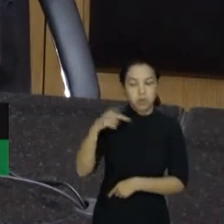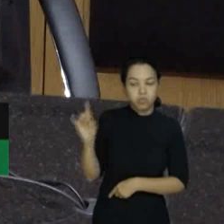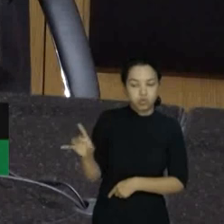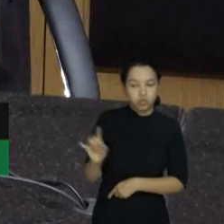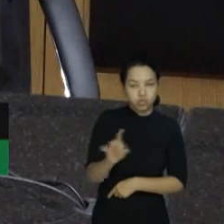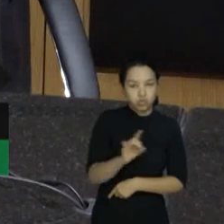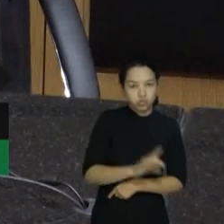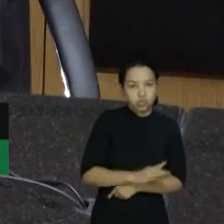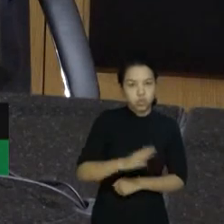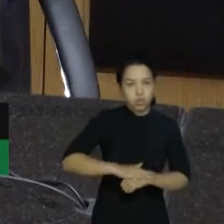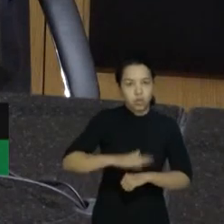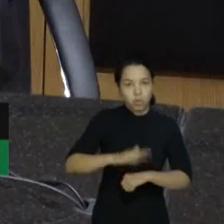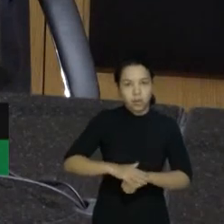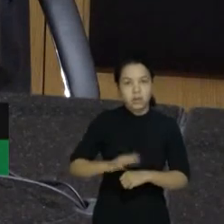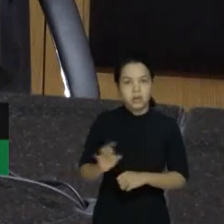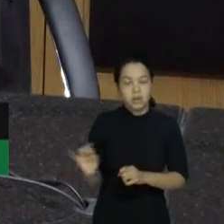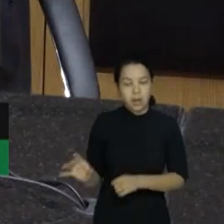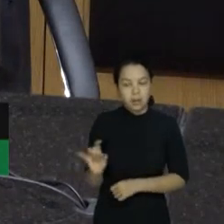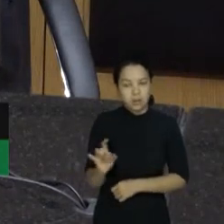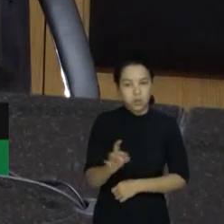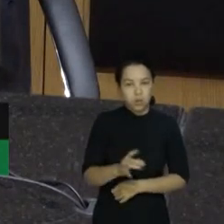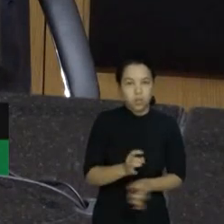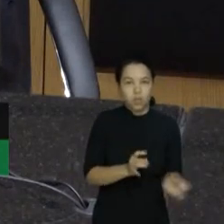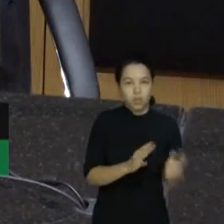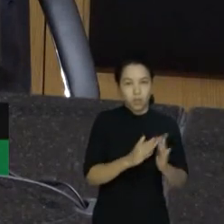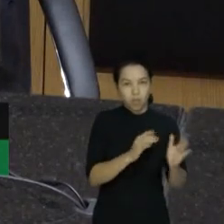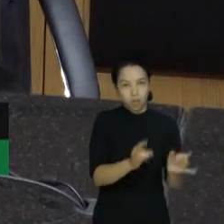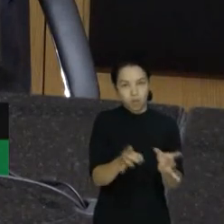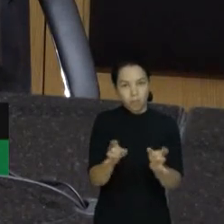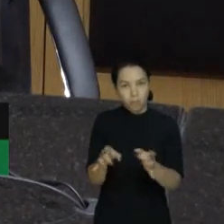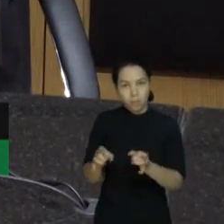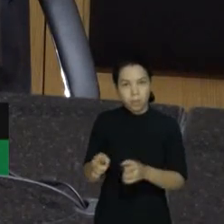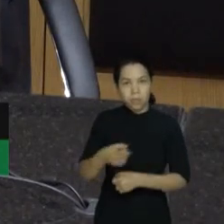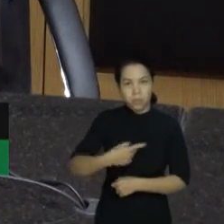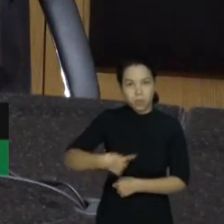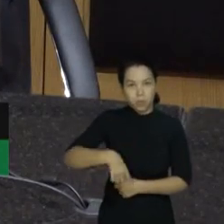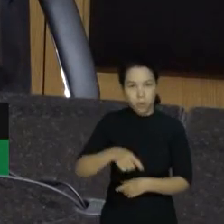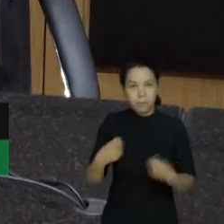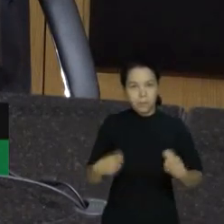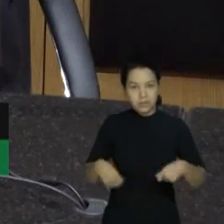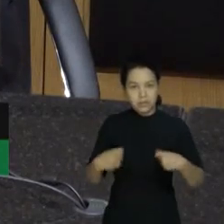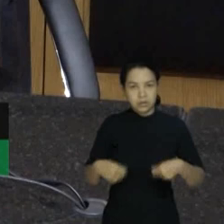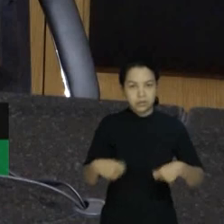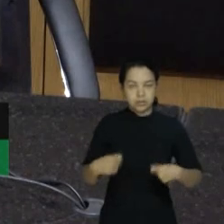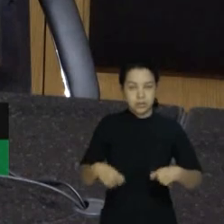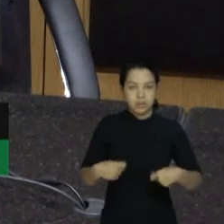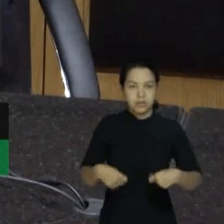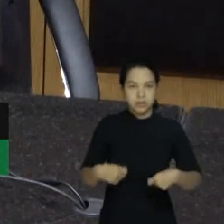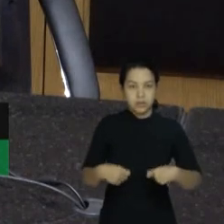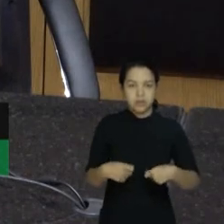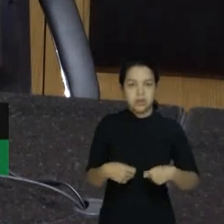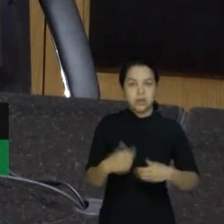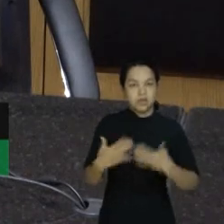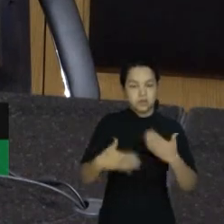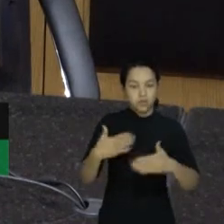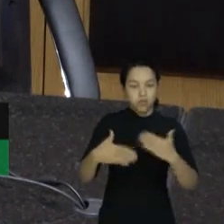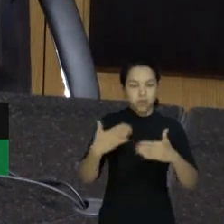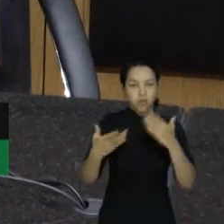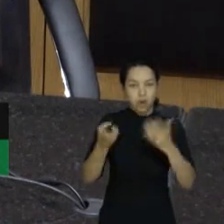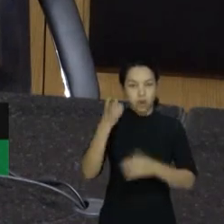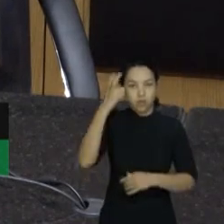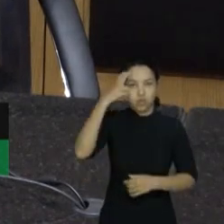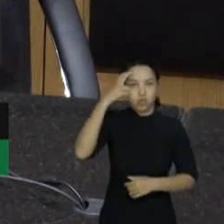da competência de cada um dos corretores. Nós precisamos desenvolver a cultura